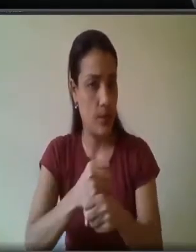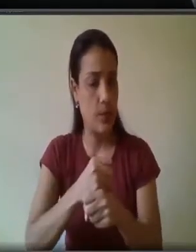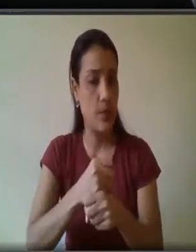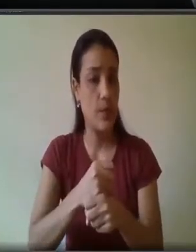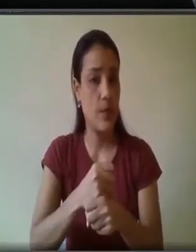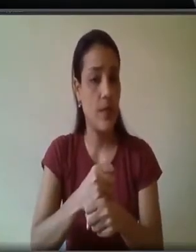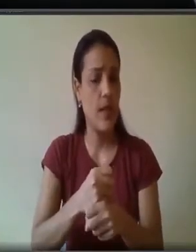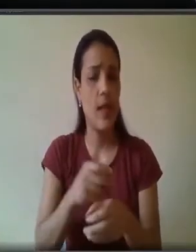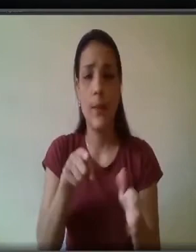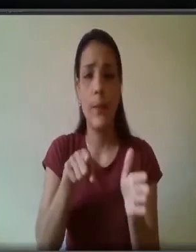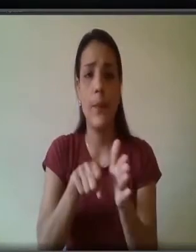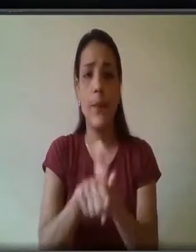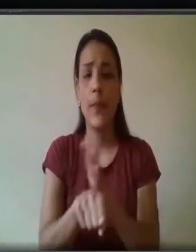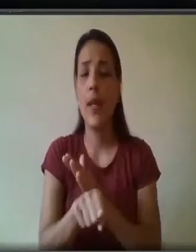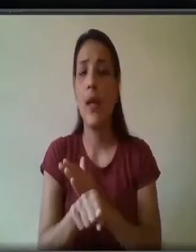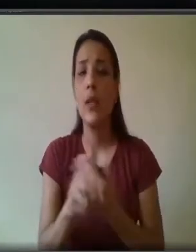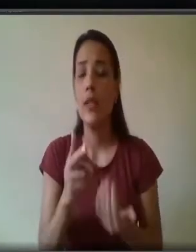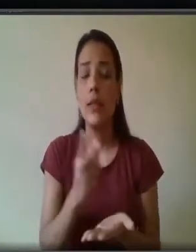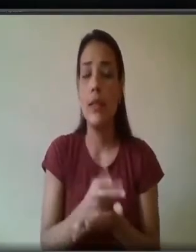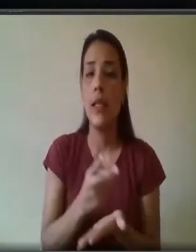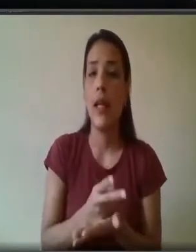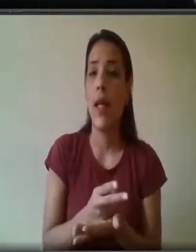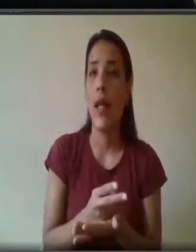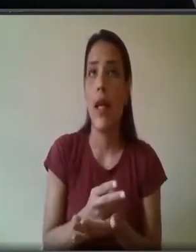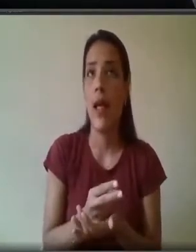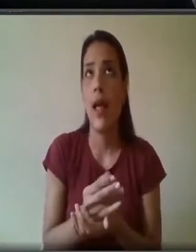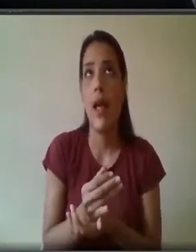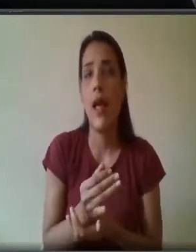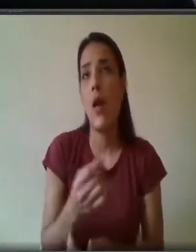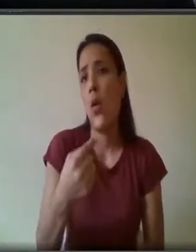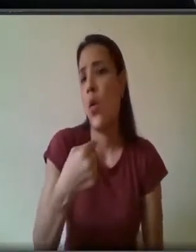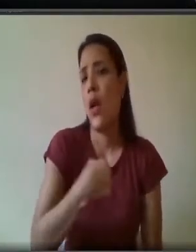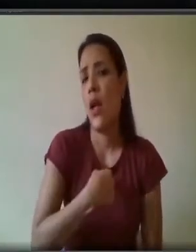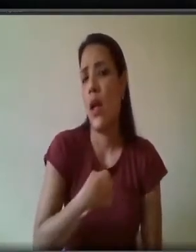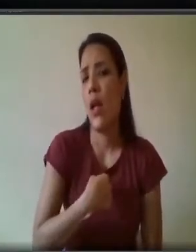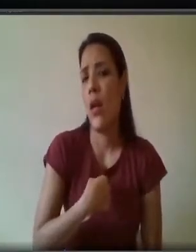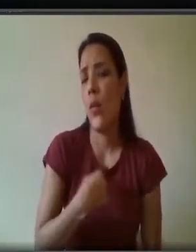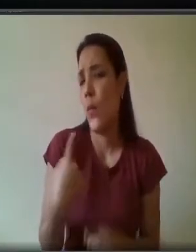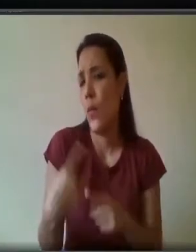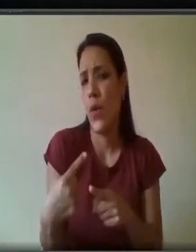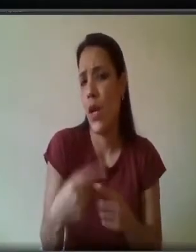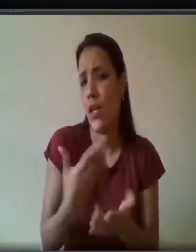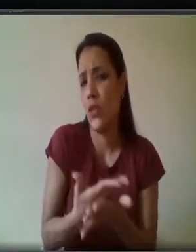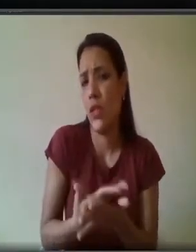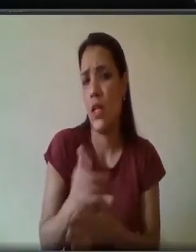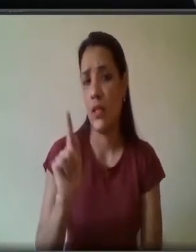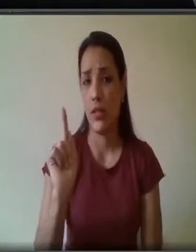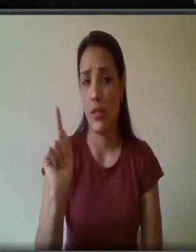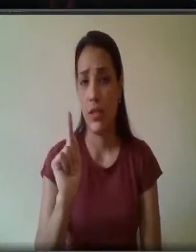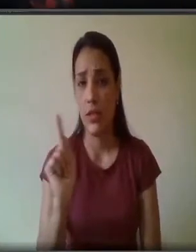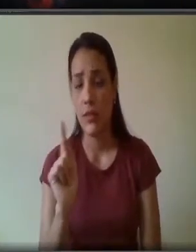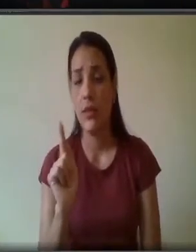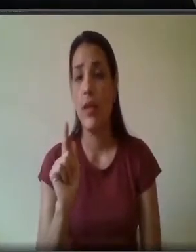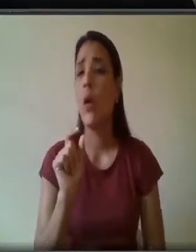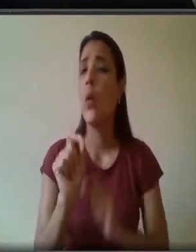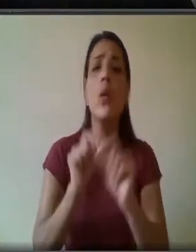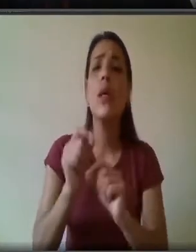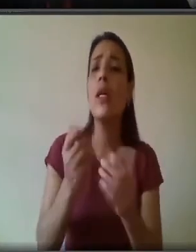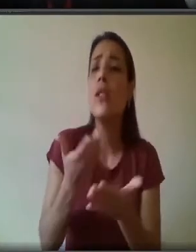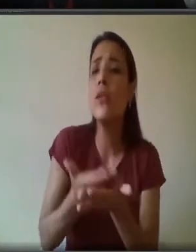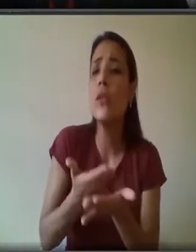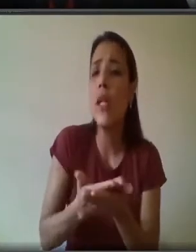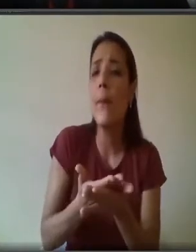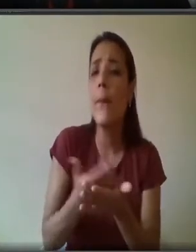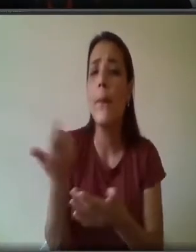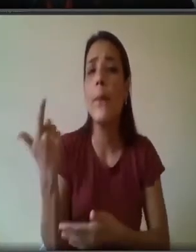recorrente, tá? O que eu estudo para poder me dar bem no Enem? Como é que eu